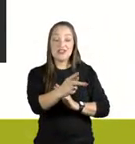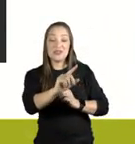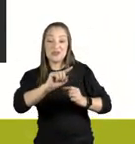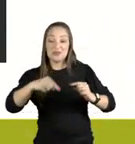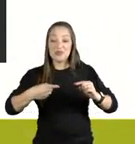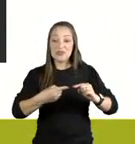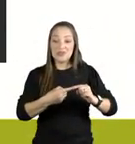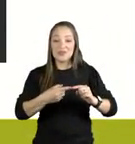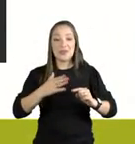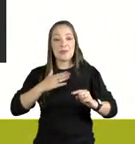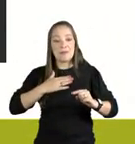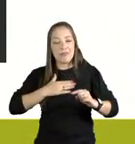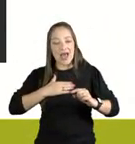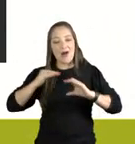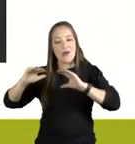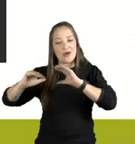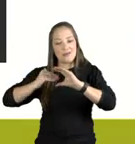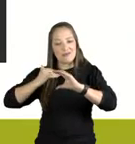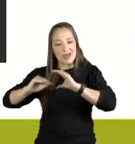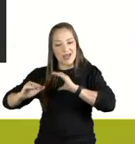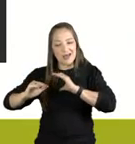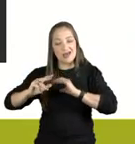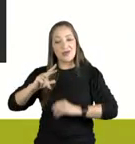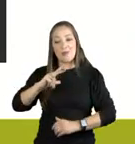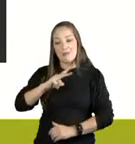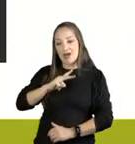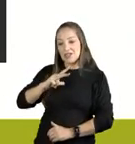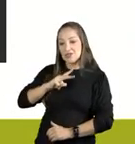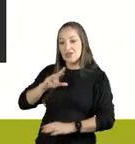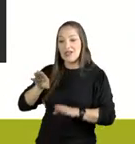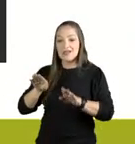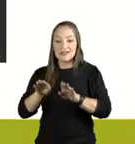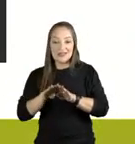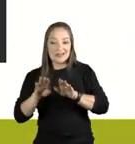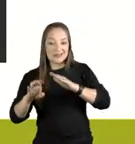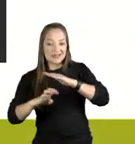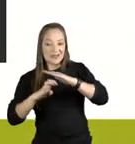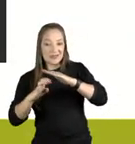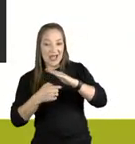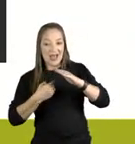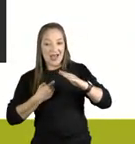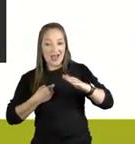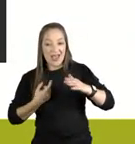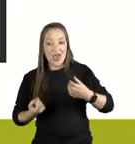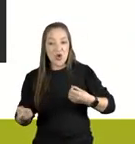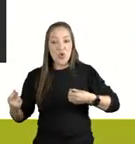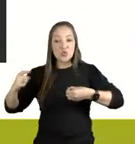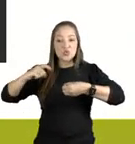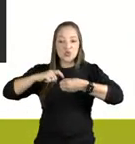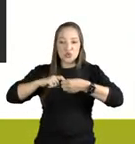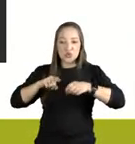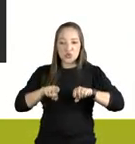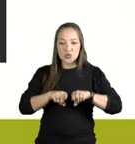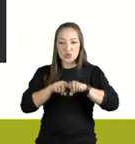dois e-mails, né, o pessoal e o da Reserva Capital, que é onde eu trabalho, sou sócio, né, o telefone,